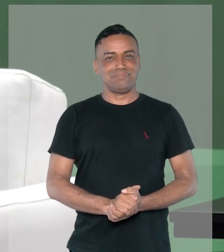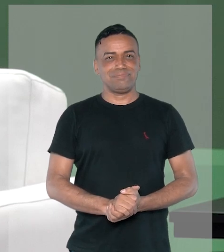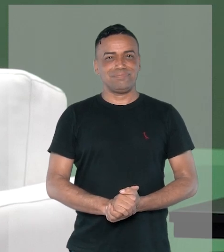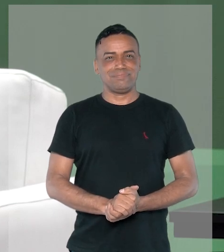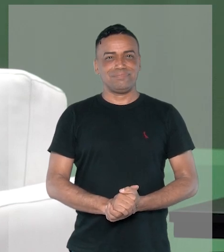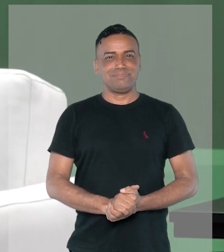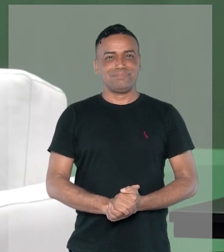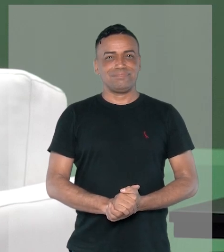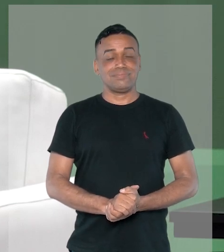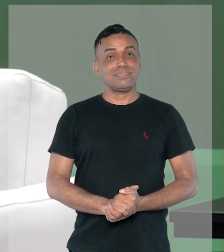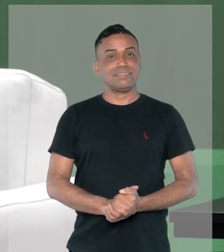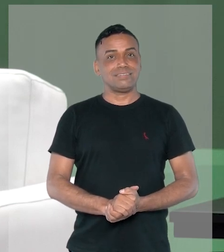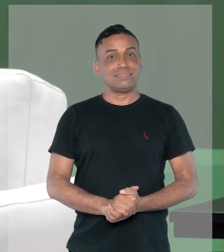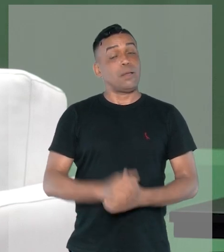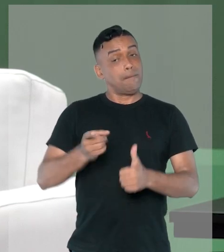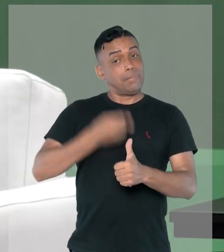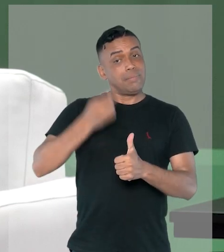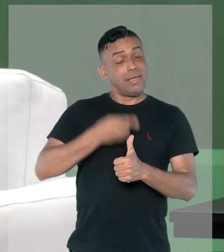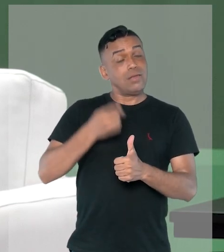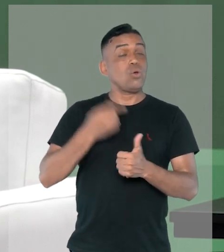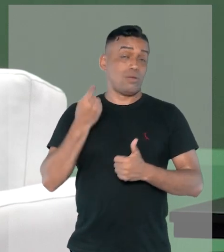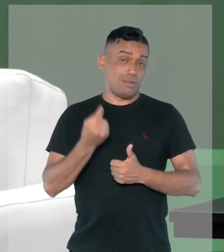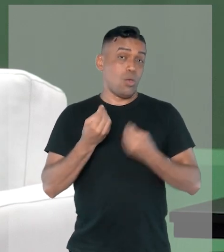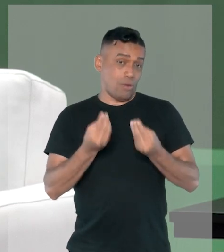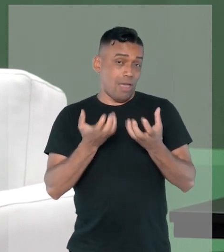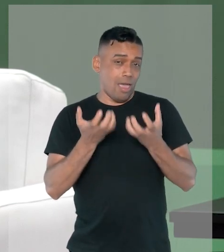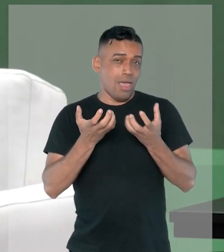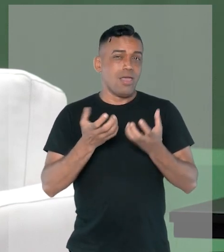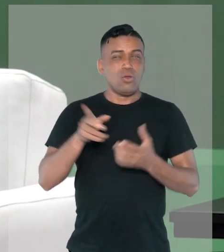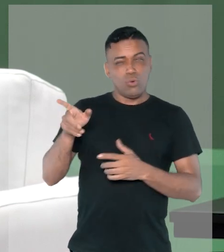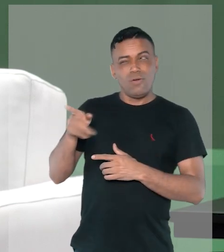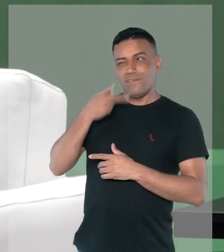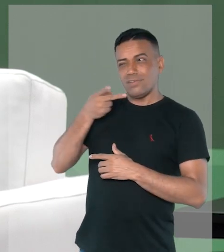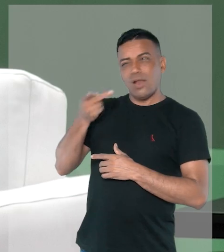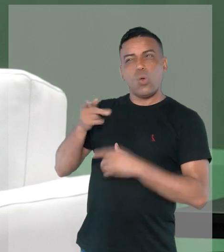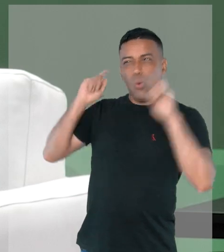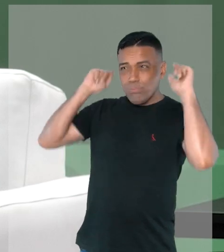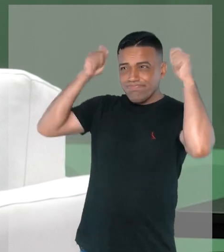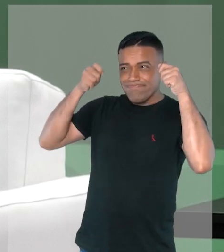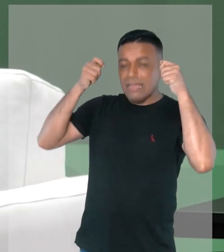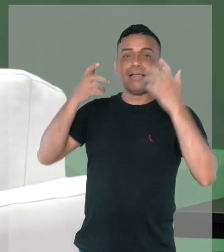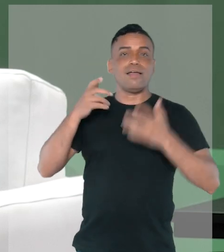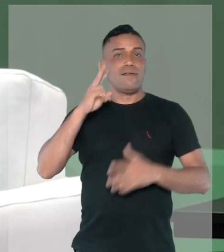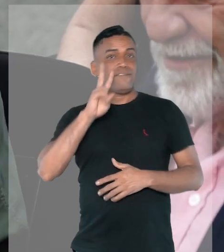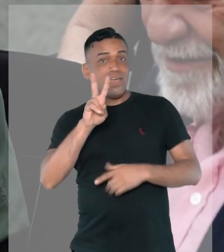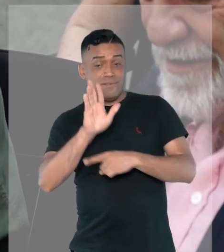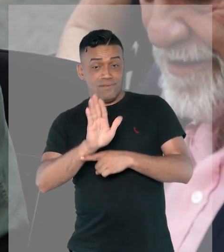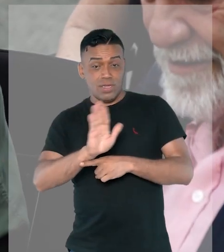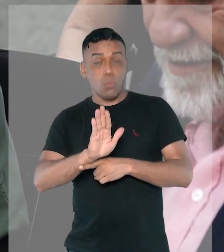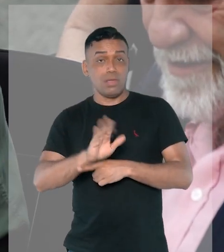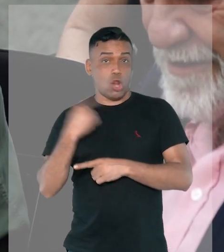fazer uma pergunta. Em primeiro lugar, eu quero ponderar uma coisa que a senhora falou, de a gente ver filmes,